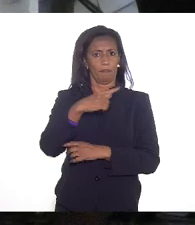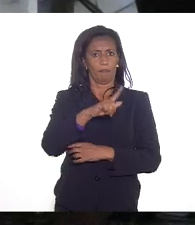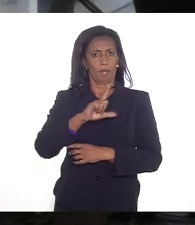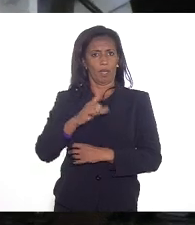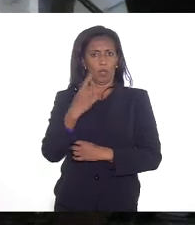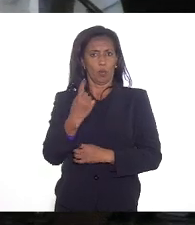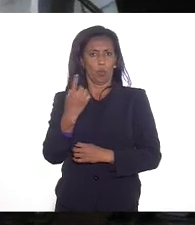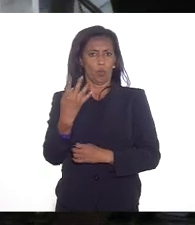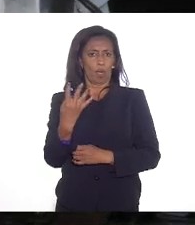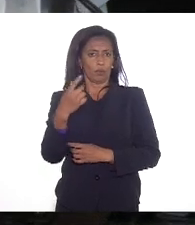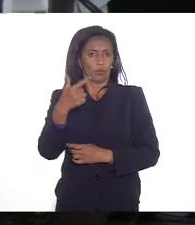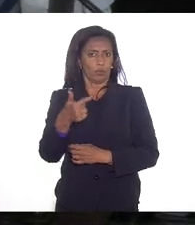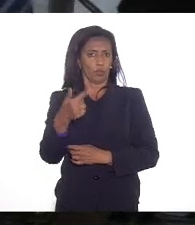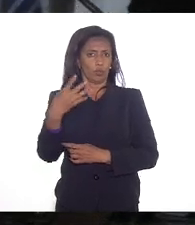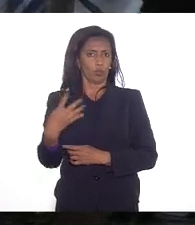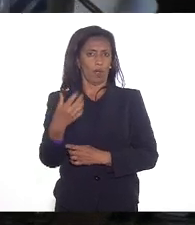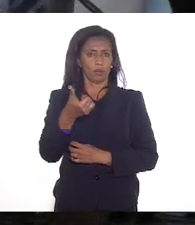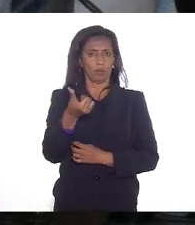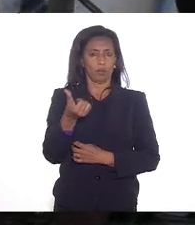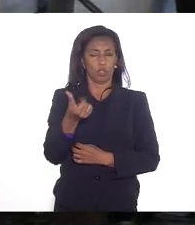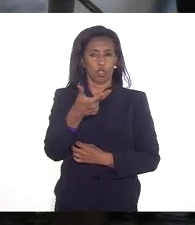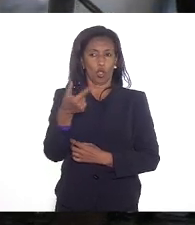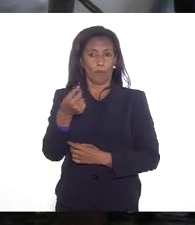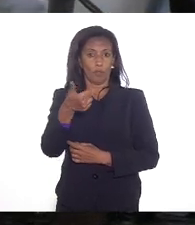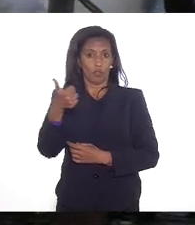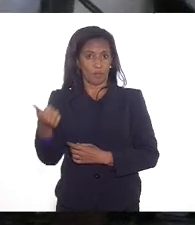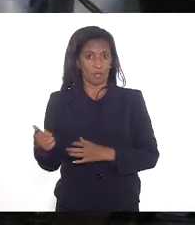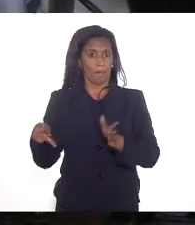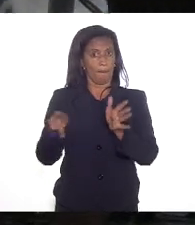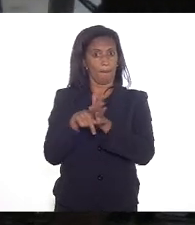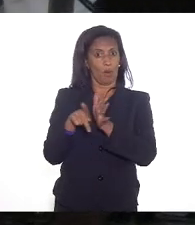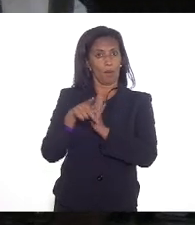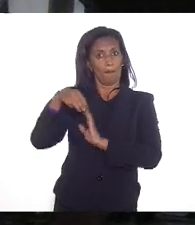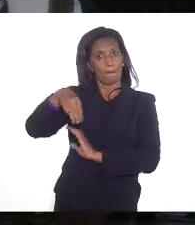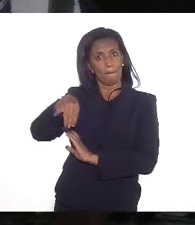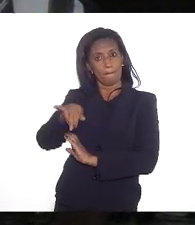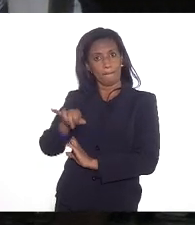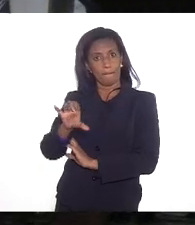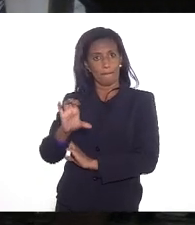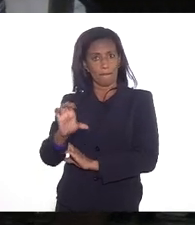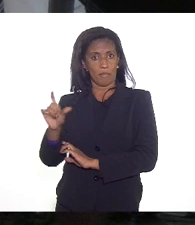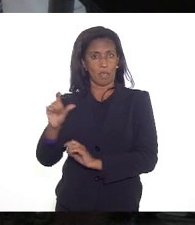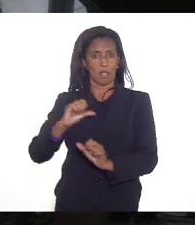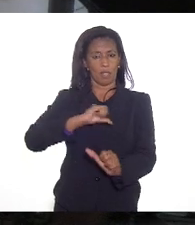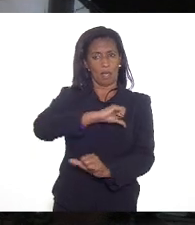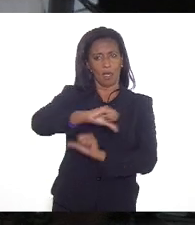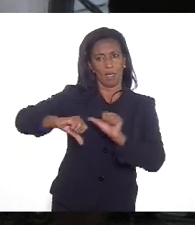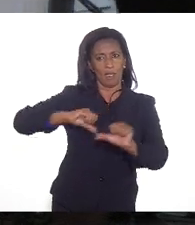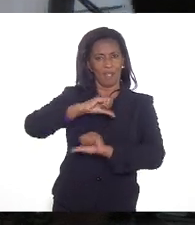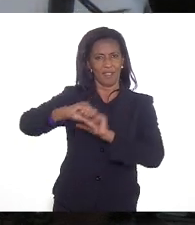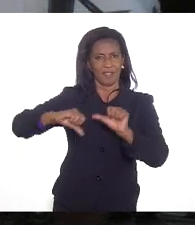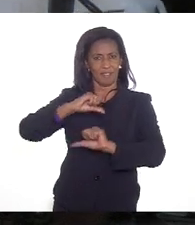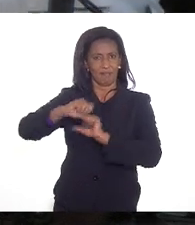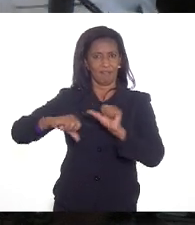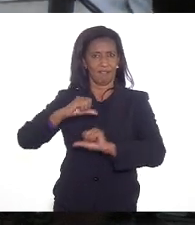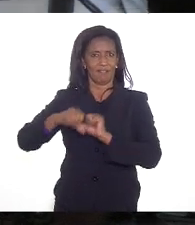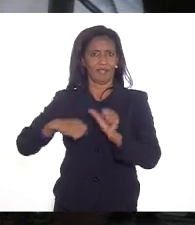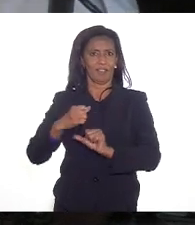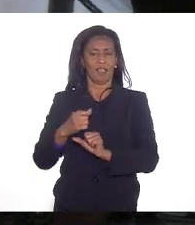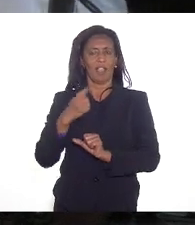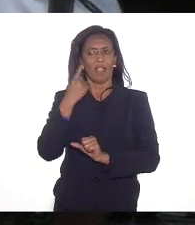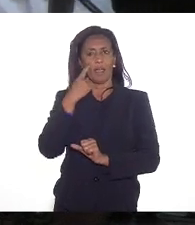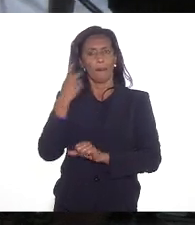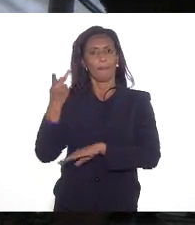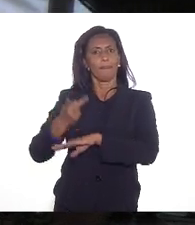lei 424 16 de autoria deputado Carlos mim e queria o programa de incentivo a reciclagem primeiro a cooperativa de